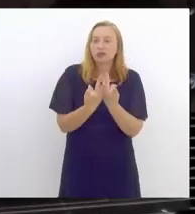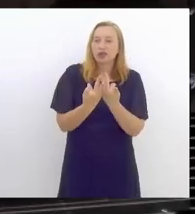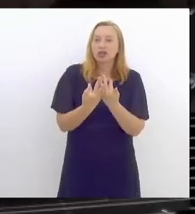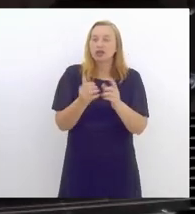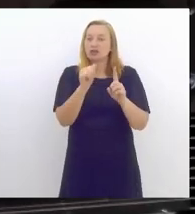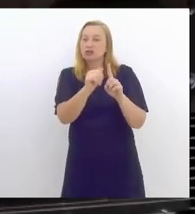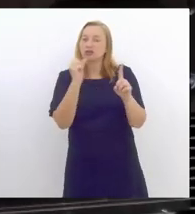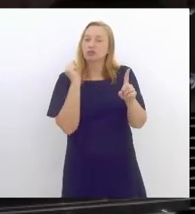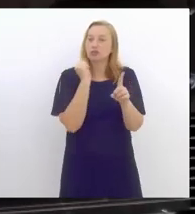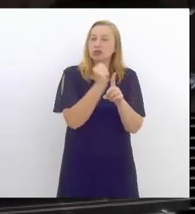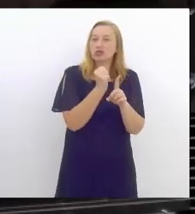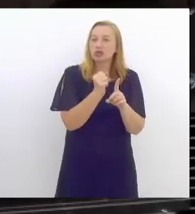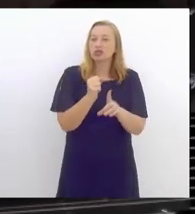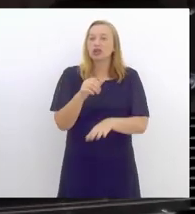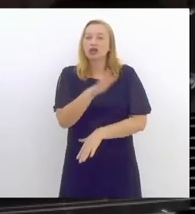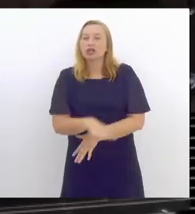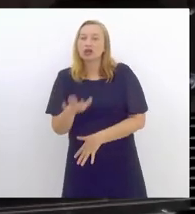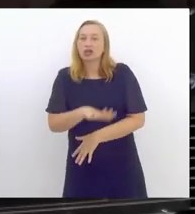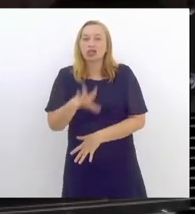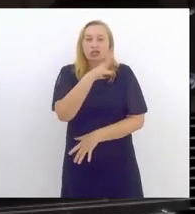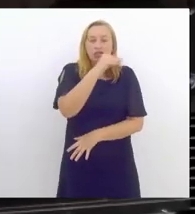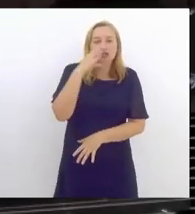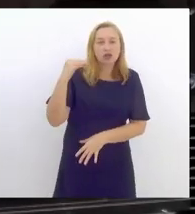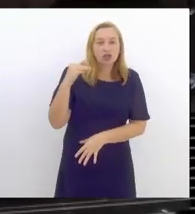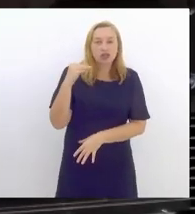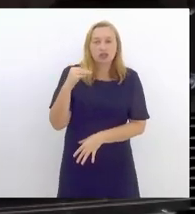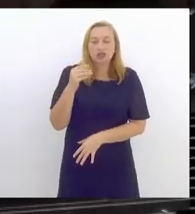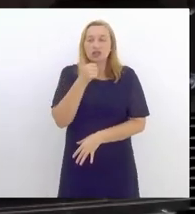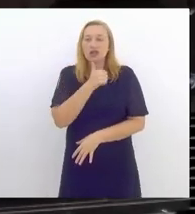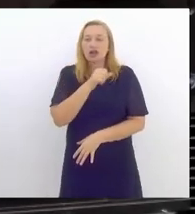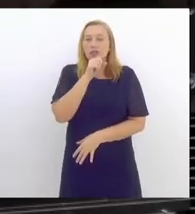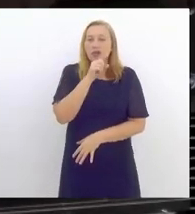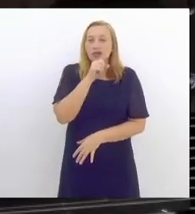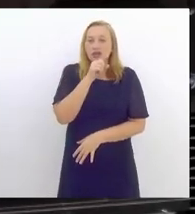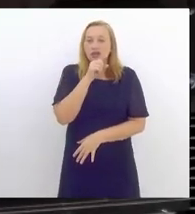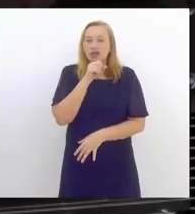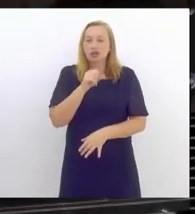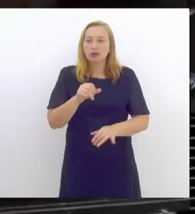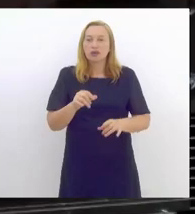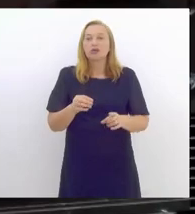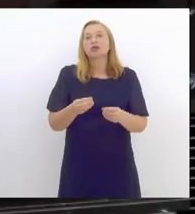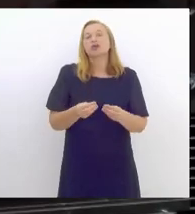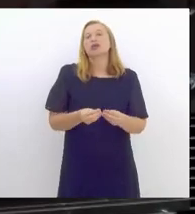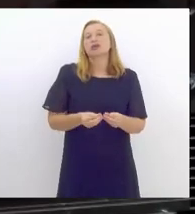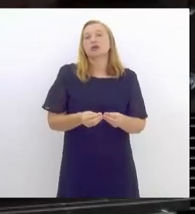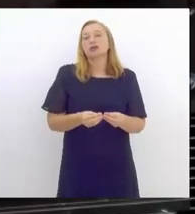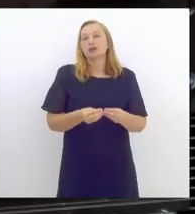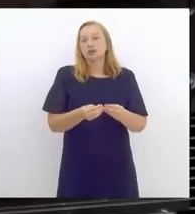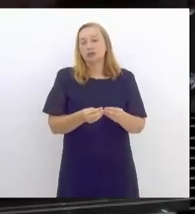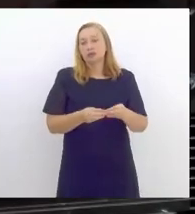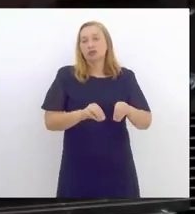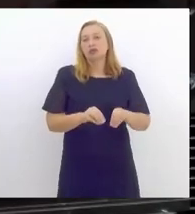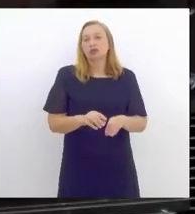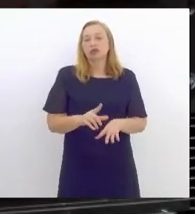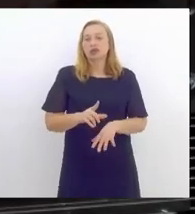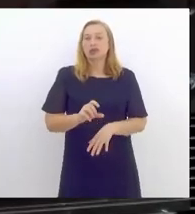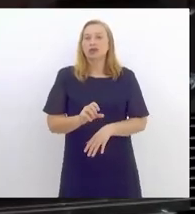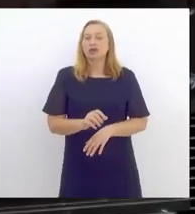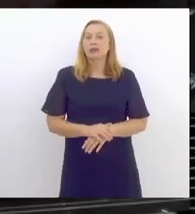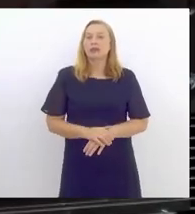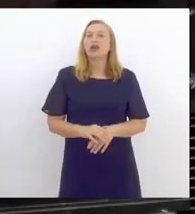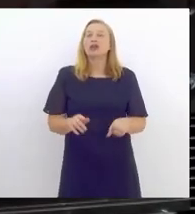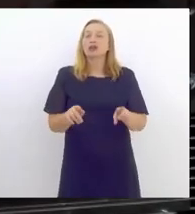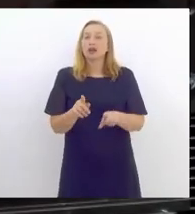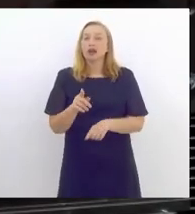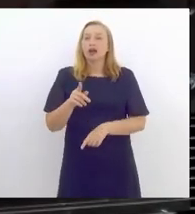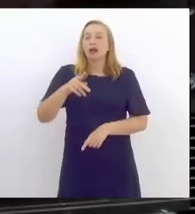que atende crianças e adolescentes cujas mães foram vítimas do nosso Estado. Além disso, a Patrulha Maria da